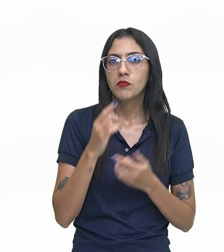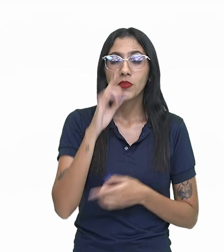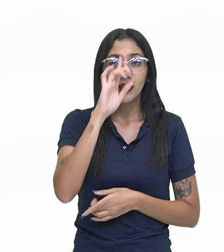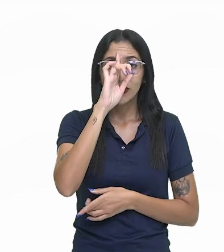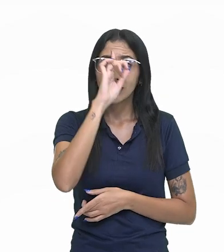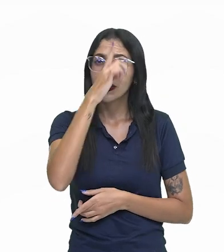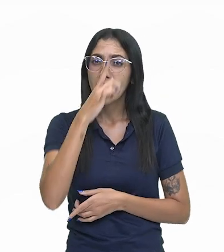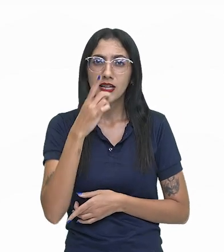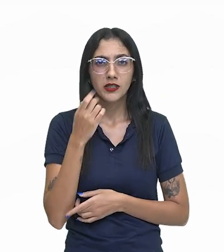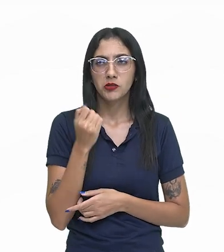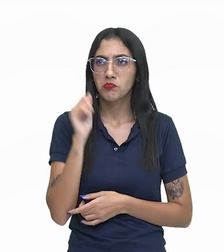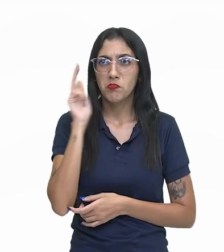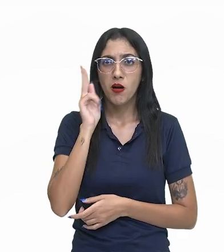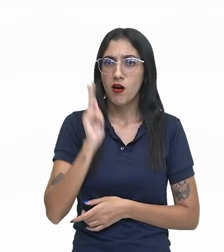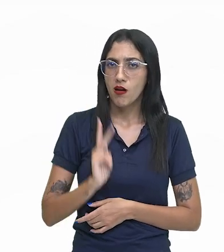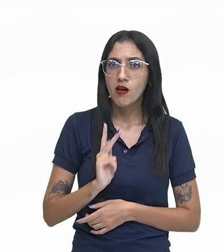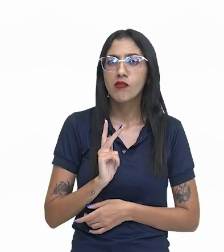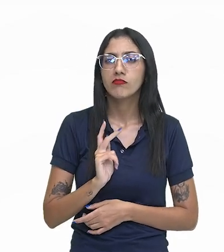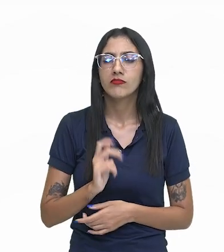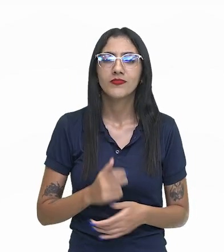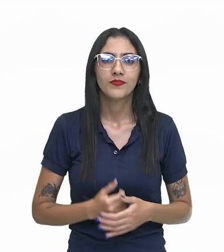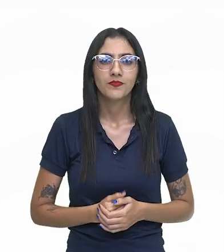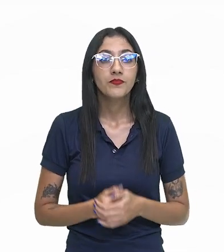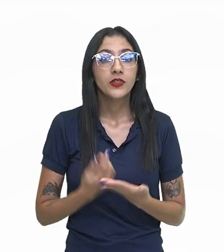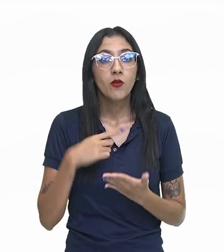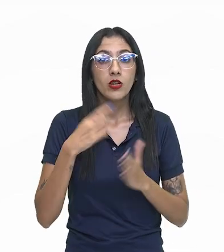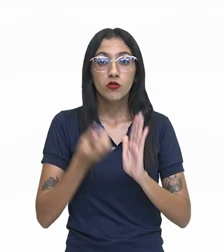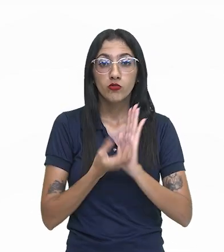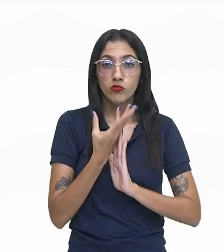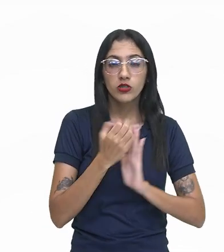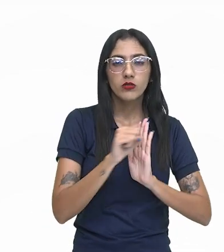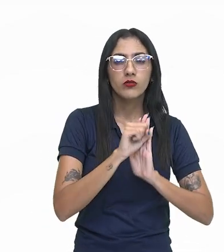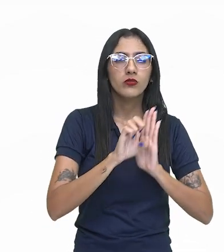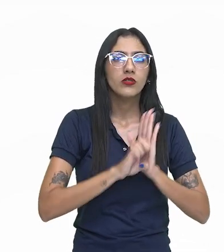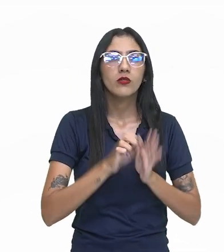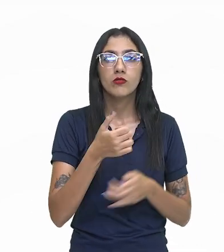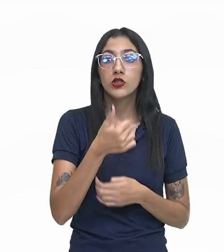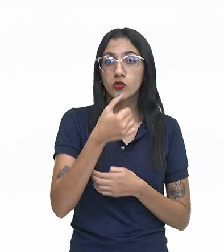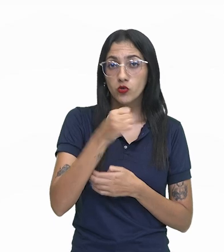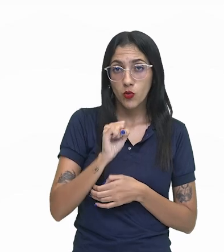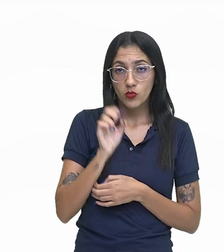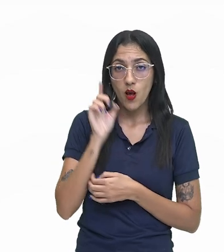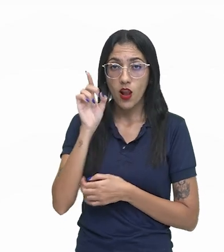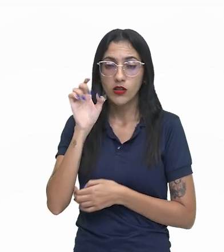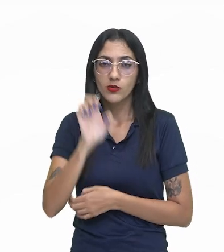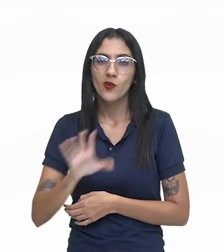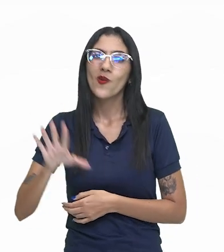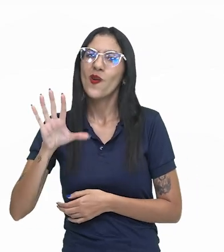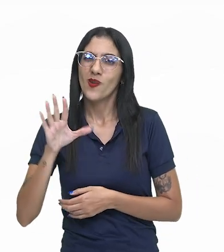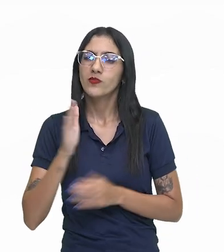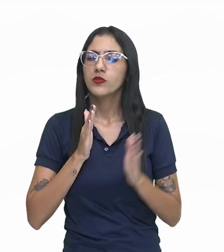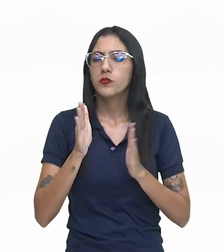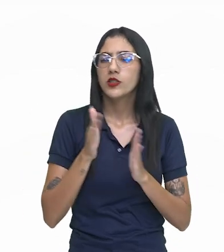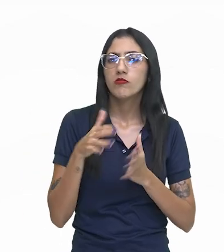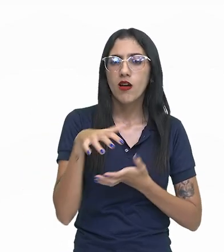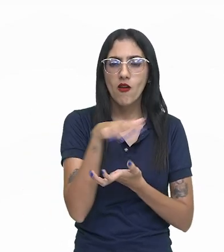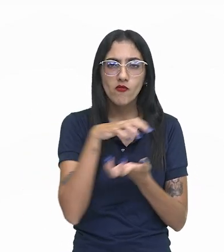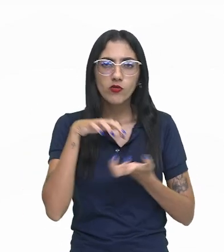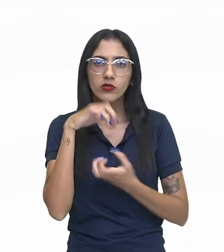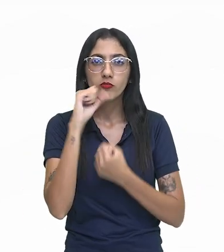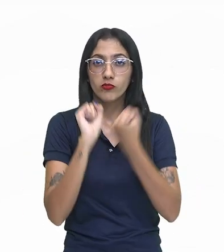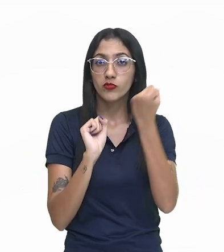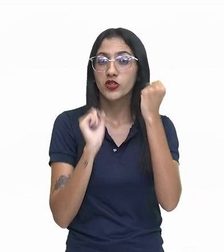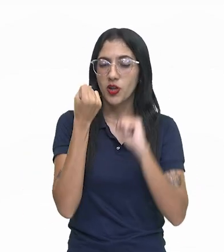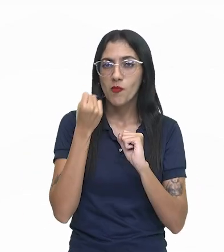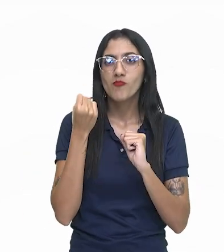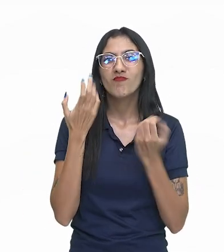realidade. Esse movimento surgiu no século XVIII na Europa, durante a Revolução Industrial, e logo se